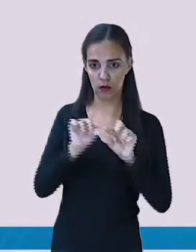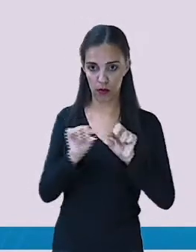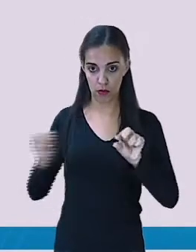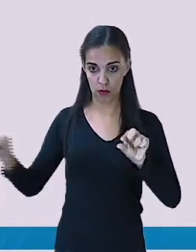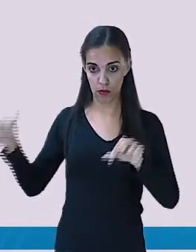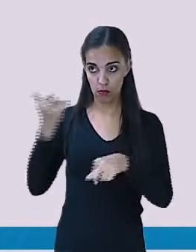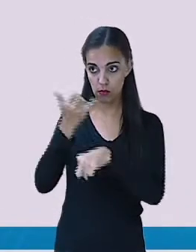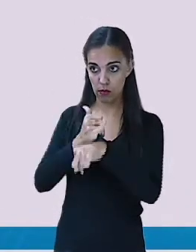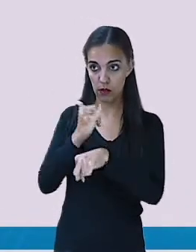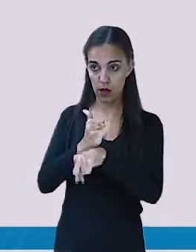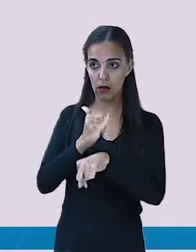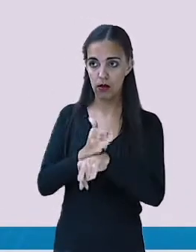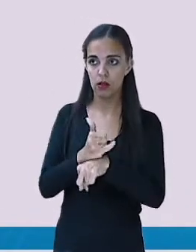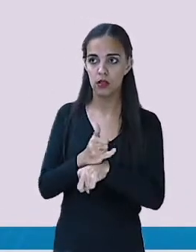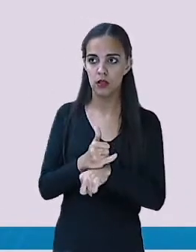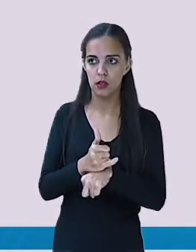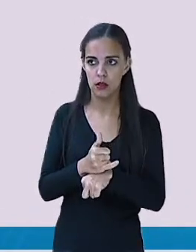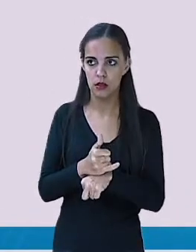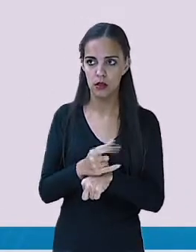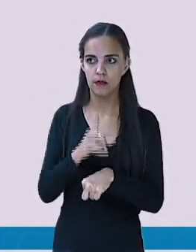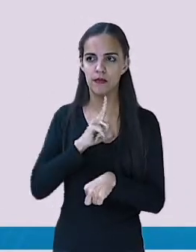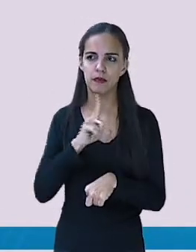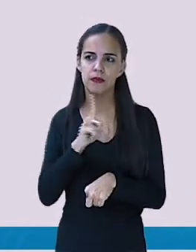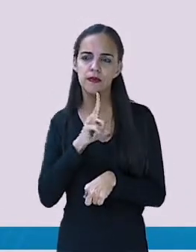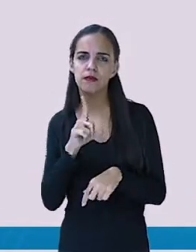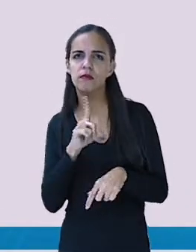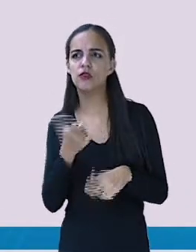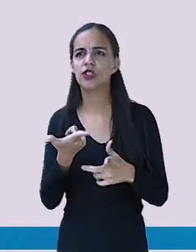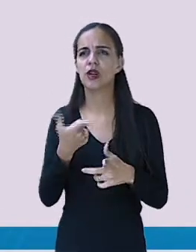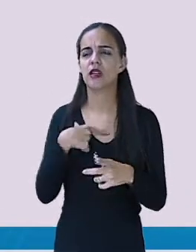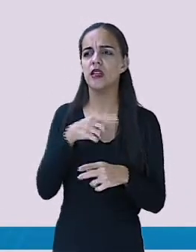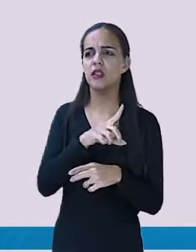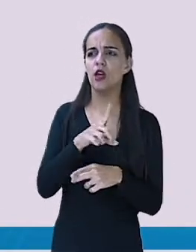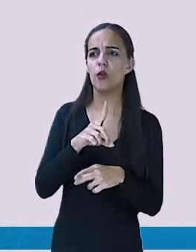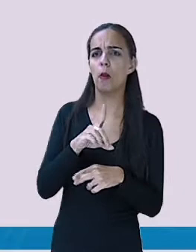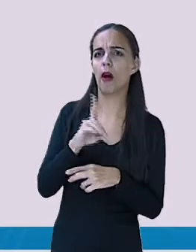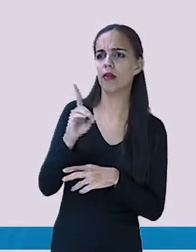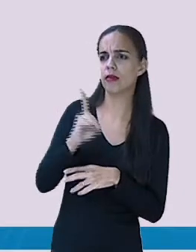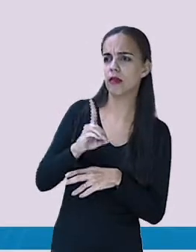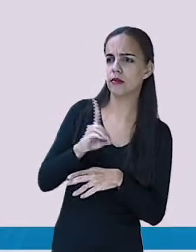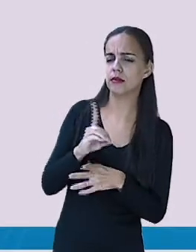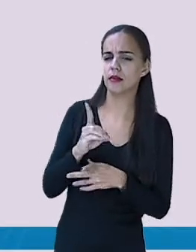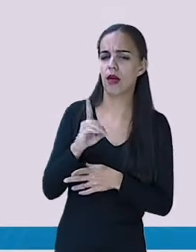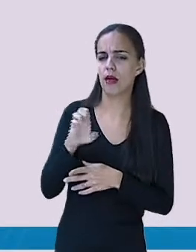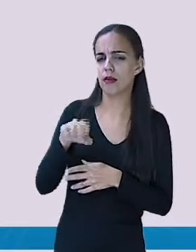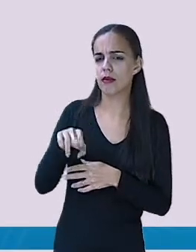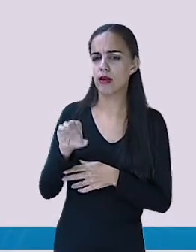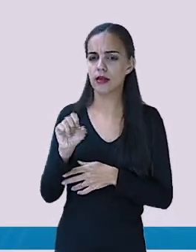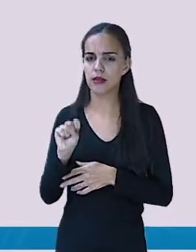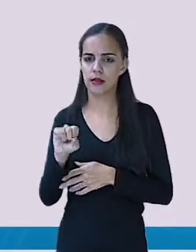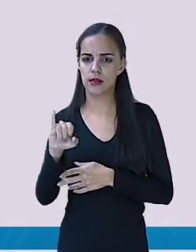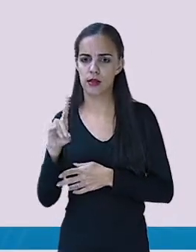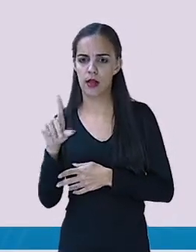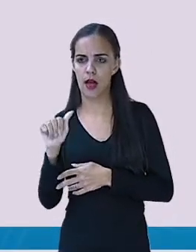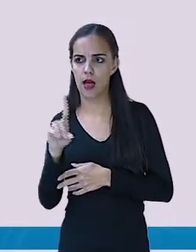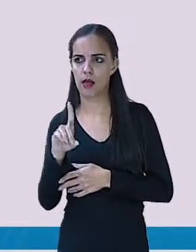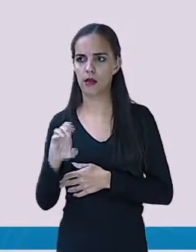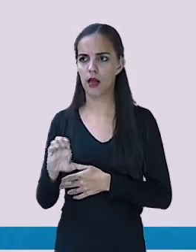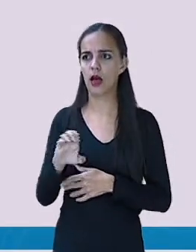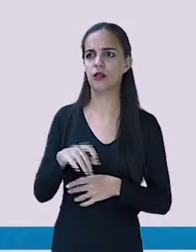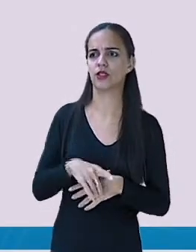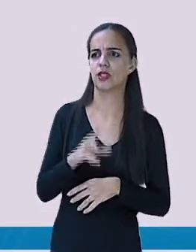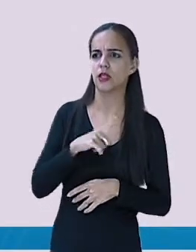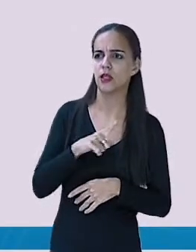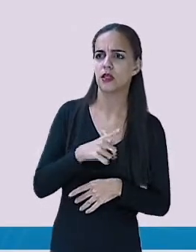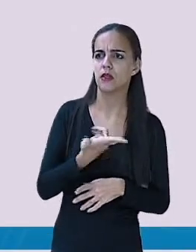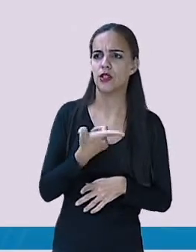de ferro O ferro tem uma densidade tem uma temperatura na qual disse fugir né tem um ponto de